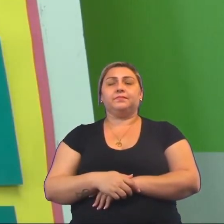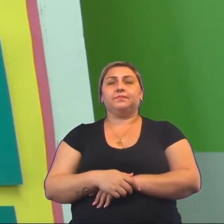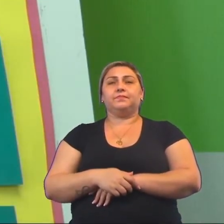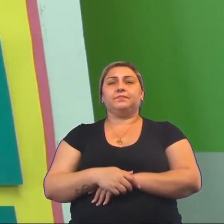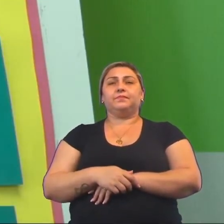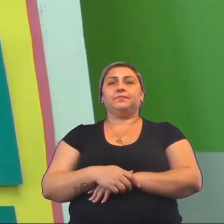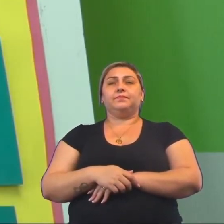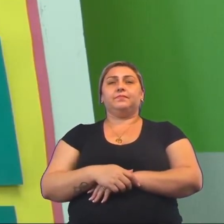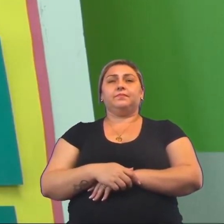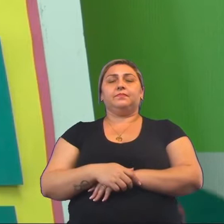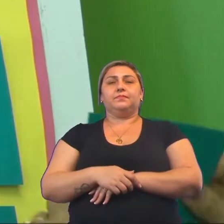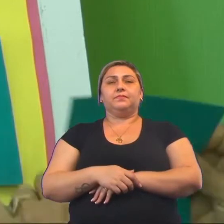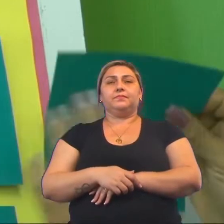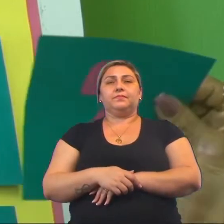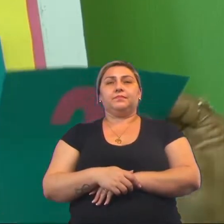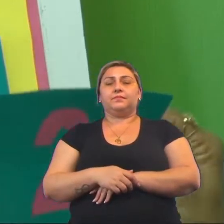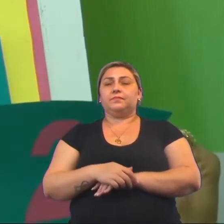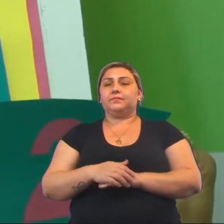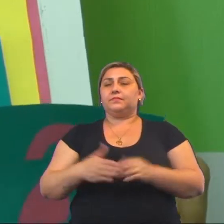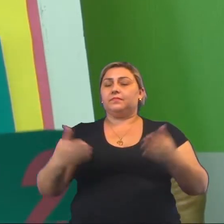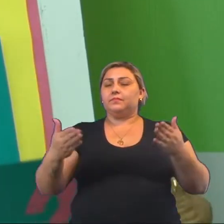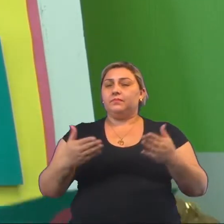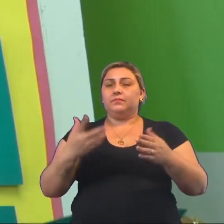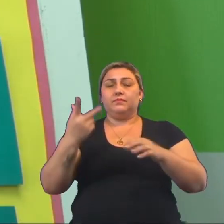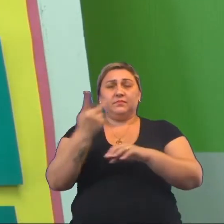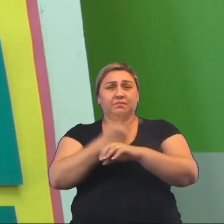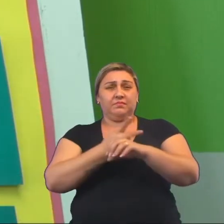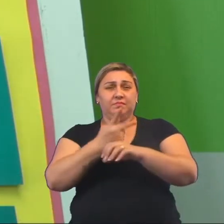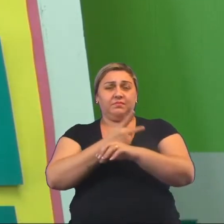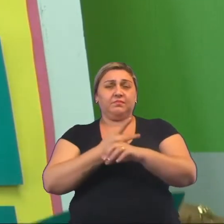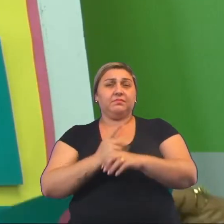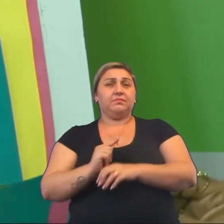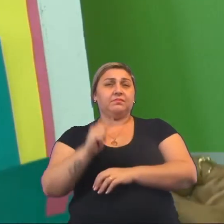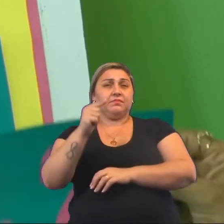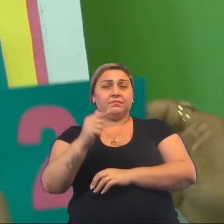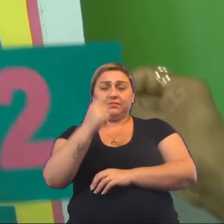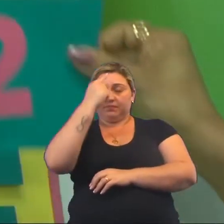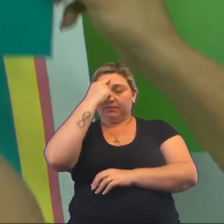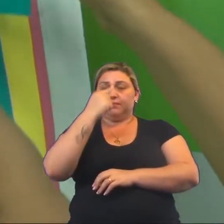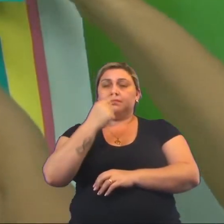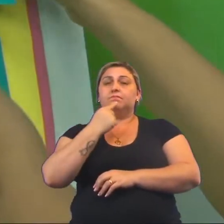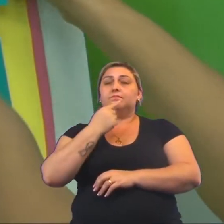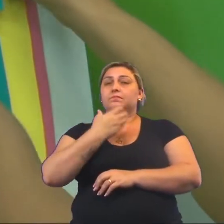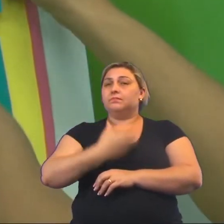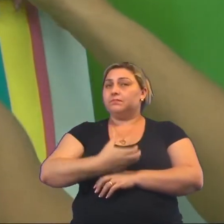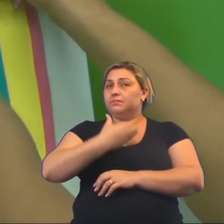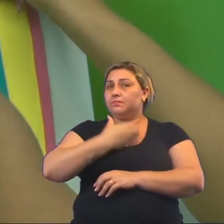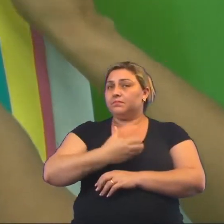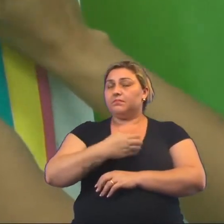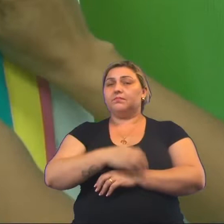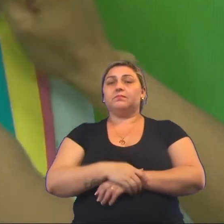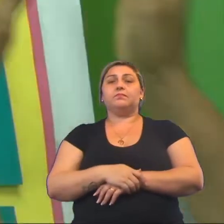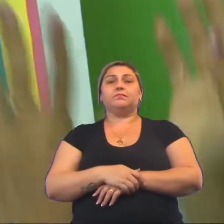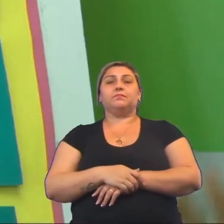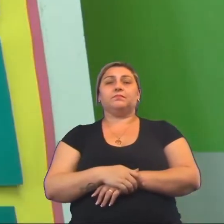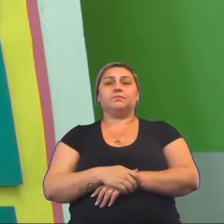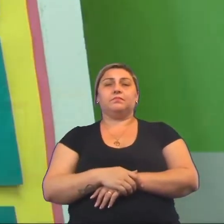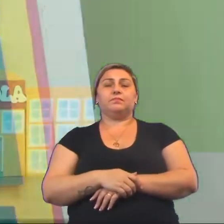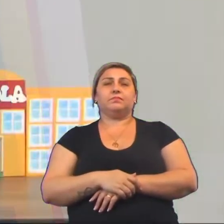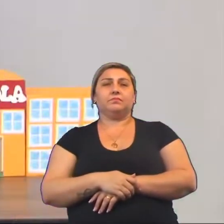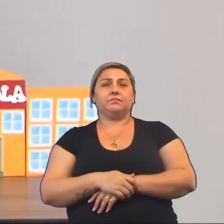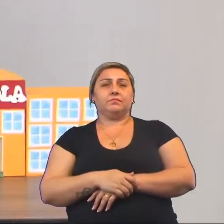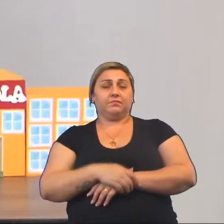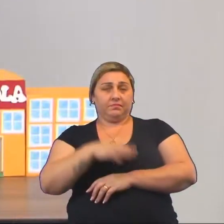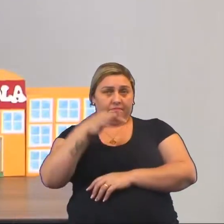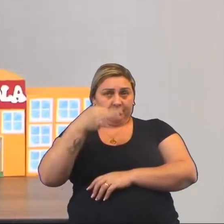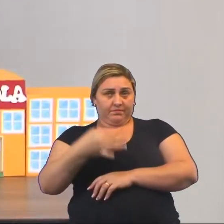Isso mesmo. Então agora nós vamos procurar onde está a outra imagem de Natal. Será que nós